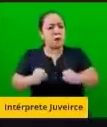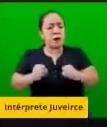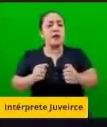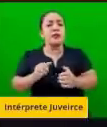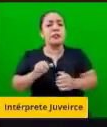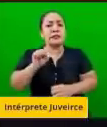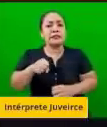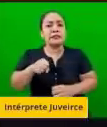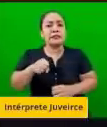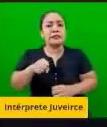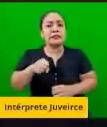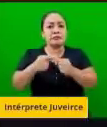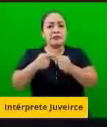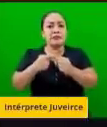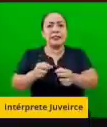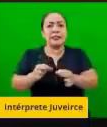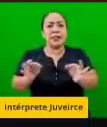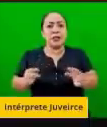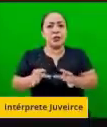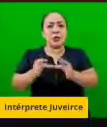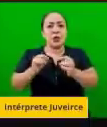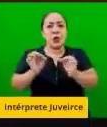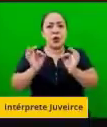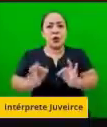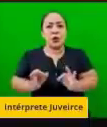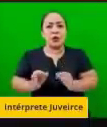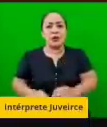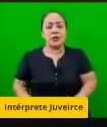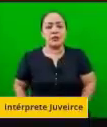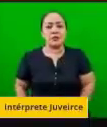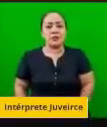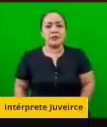correta. Pode passar o próximo slide.